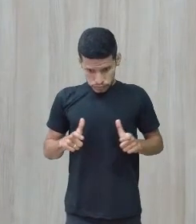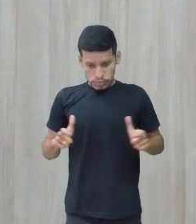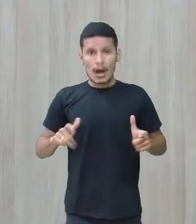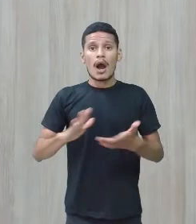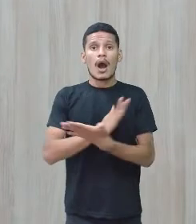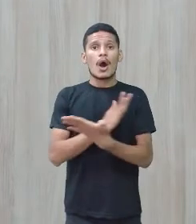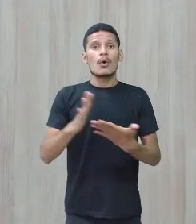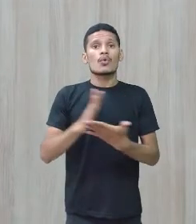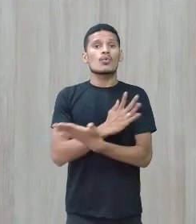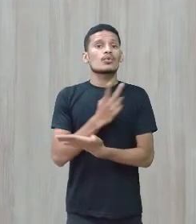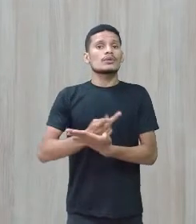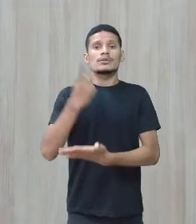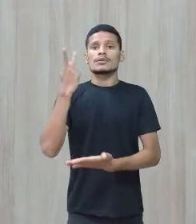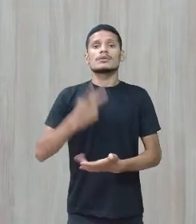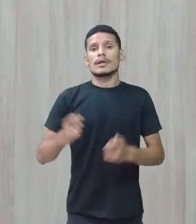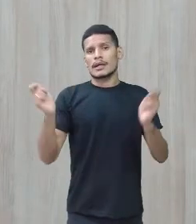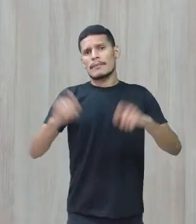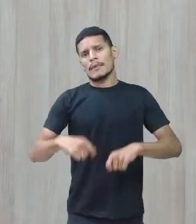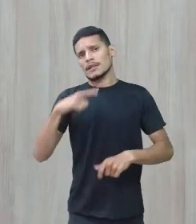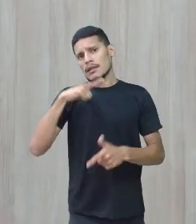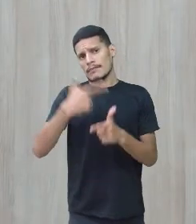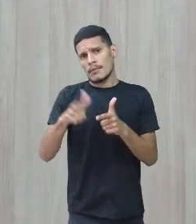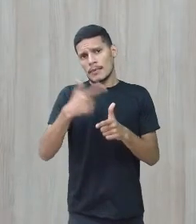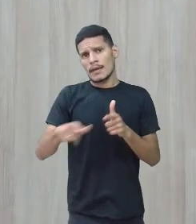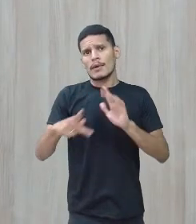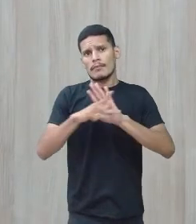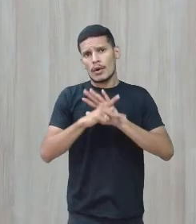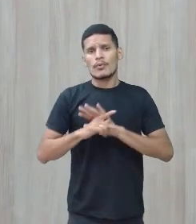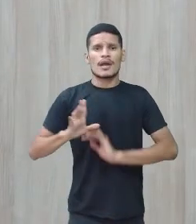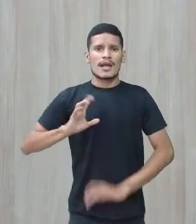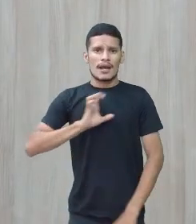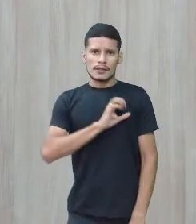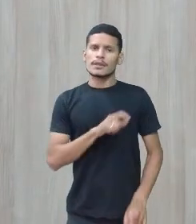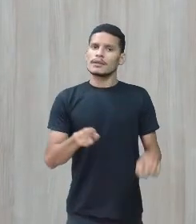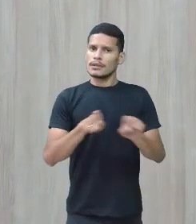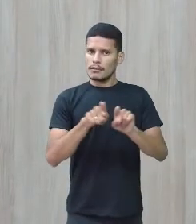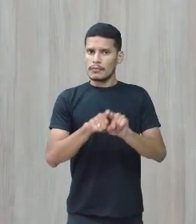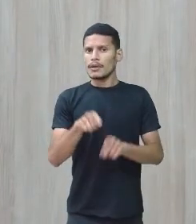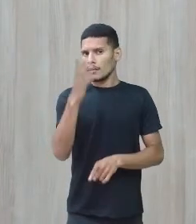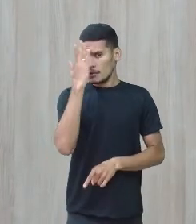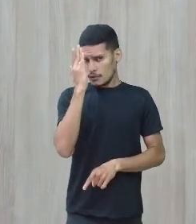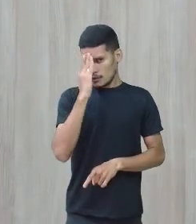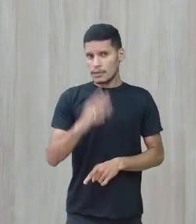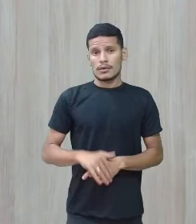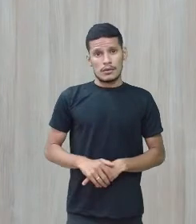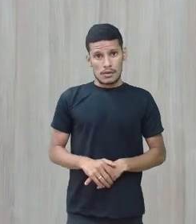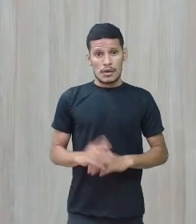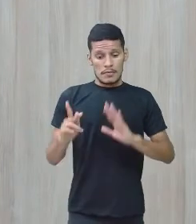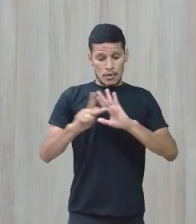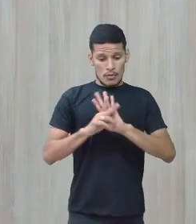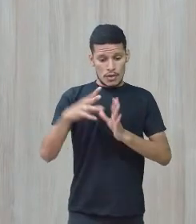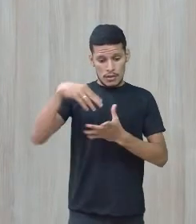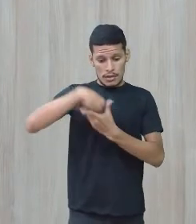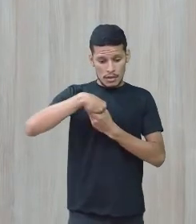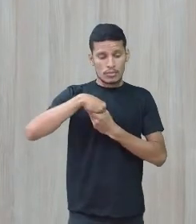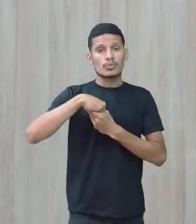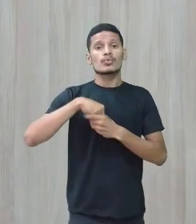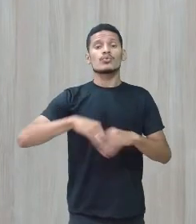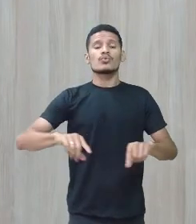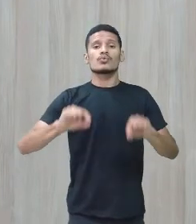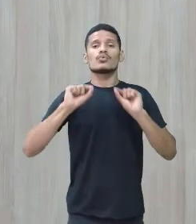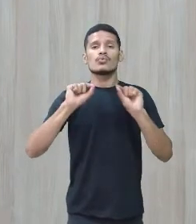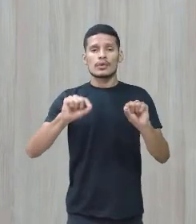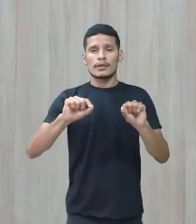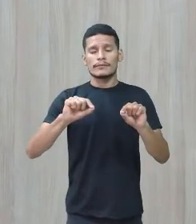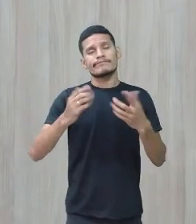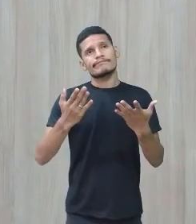alguns casos que pode levar a um quadro de ter um câncer, por exemplo, né? Causado aí por essas...